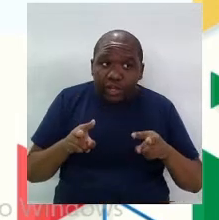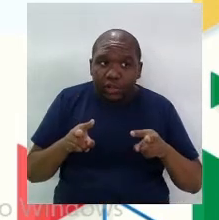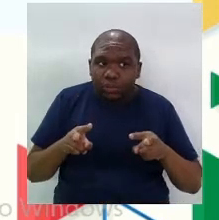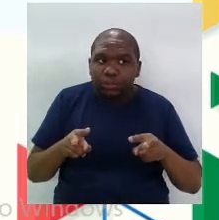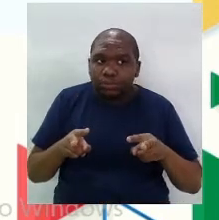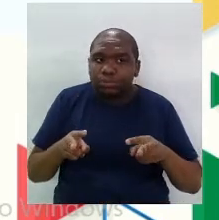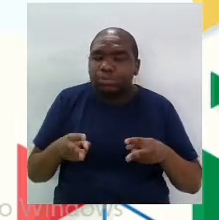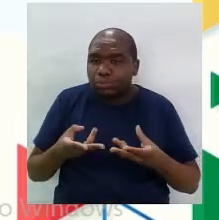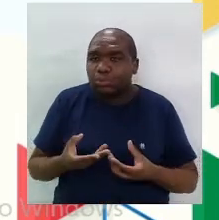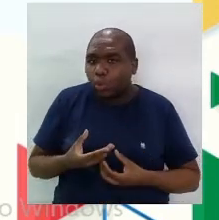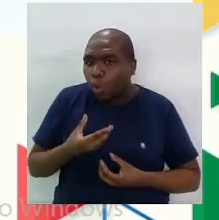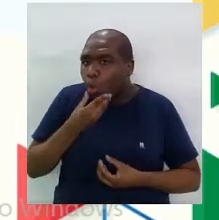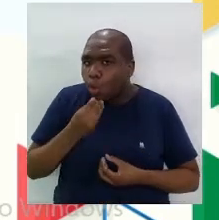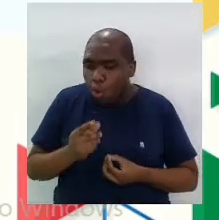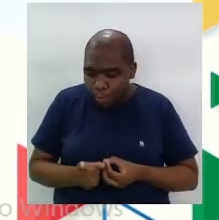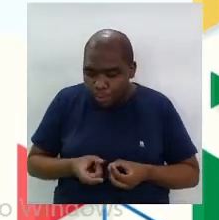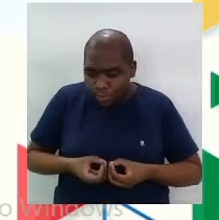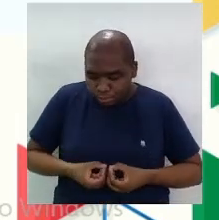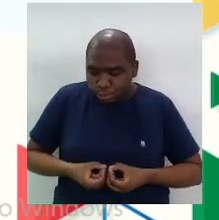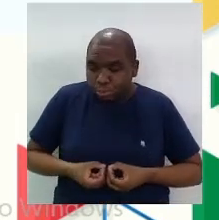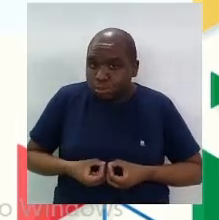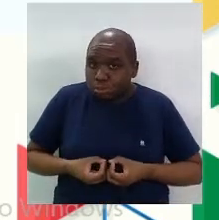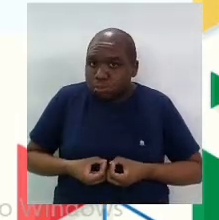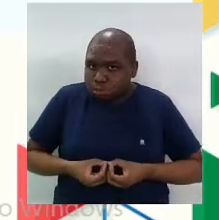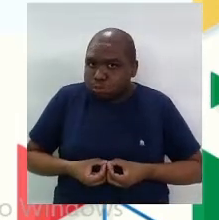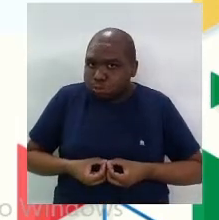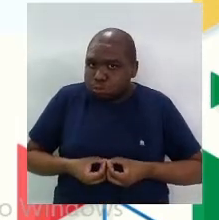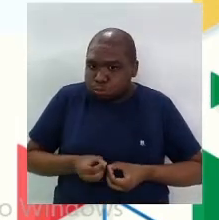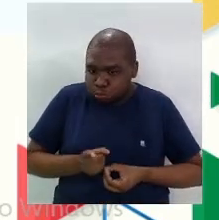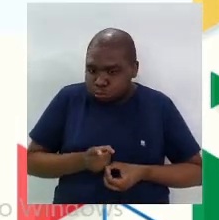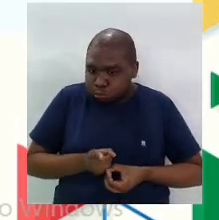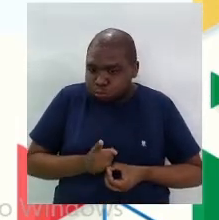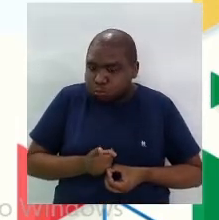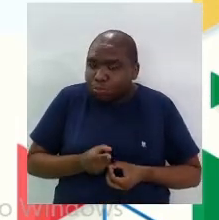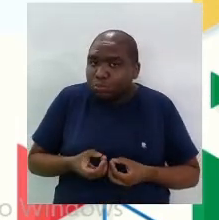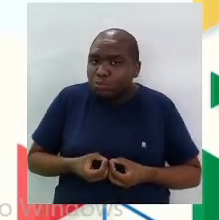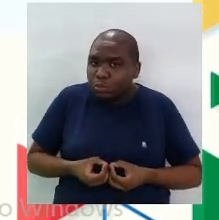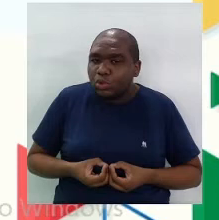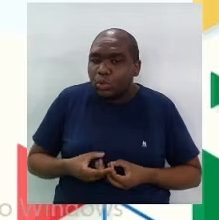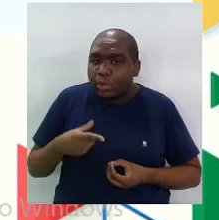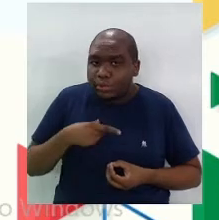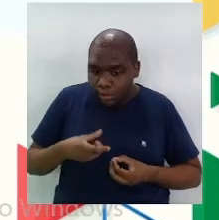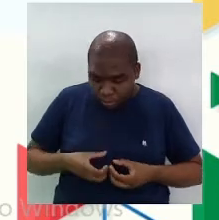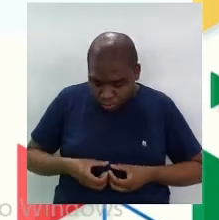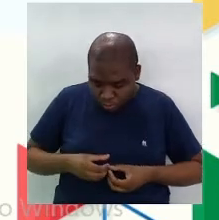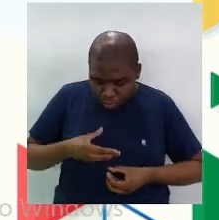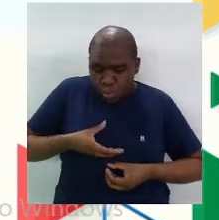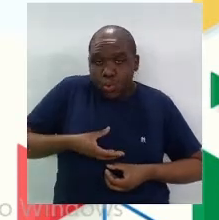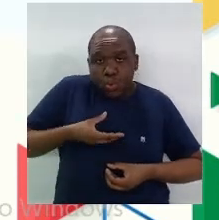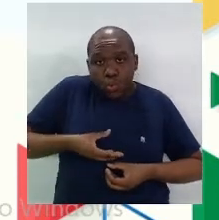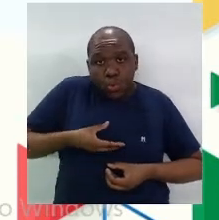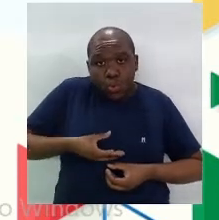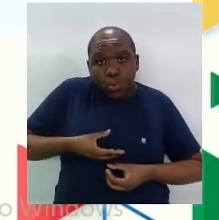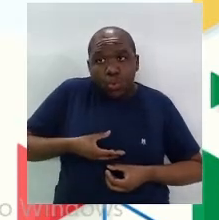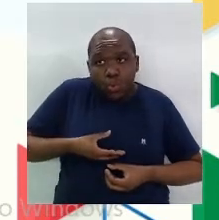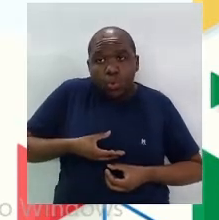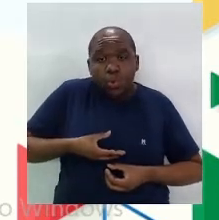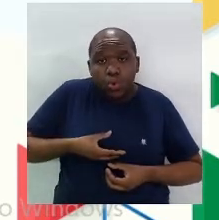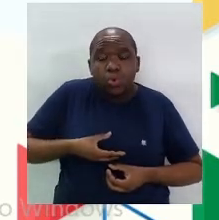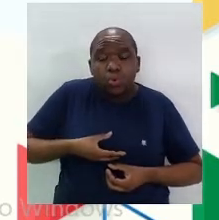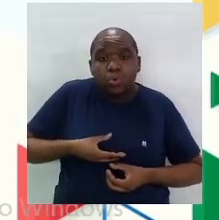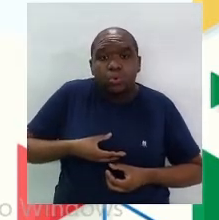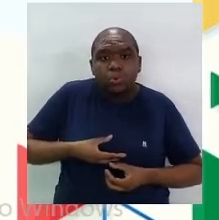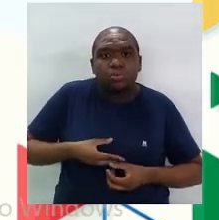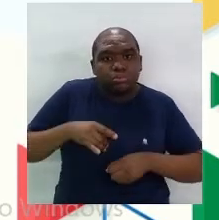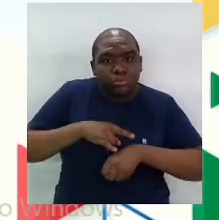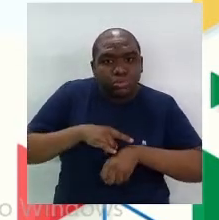que vocês estão vendo do sistema reprodutor masculino. Temos ali a